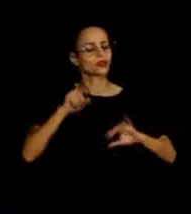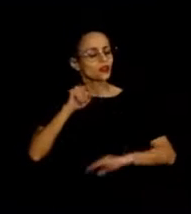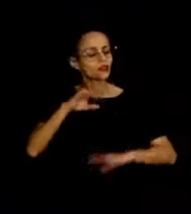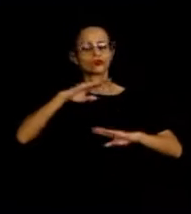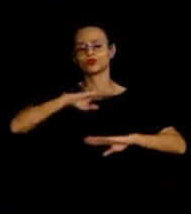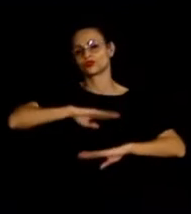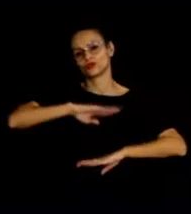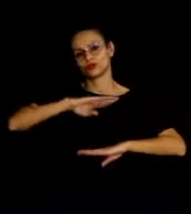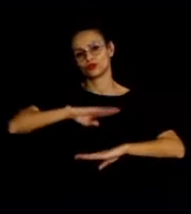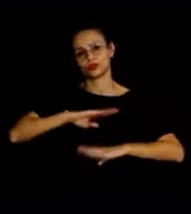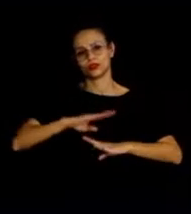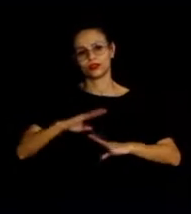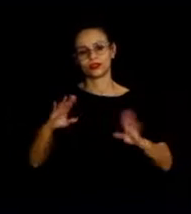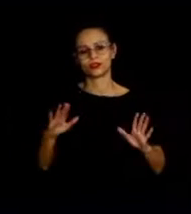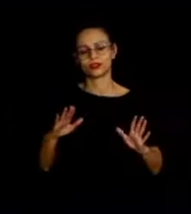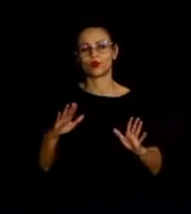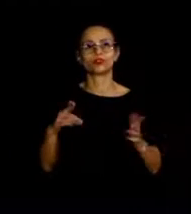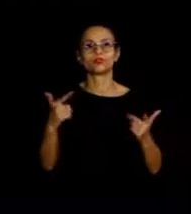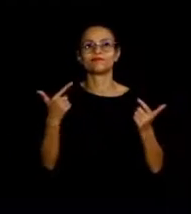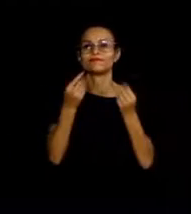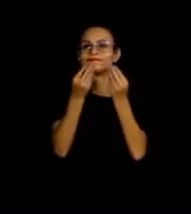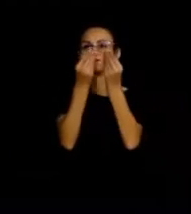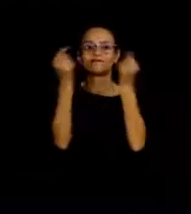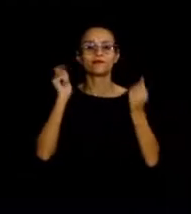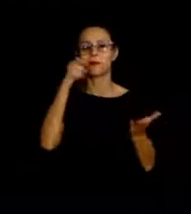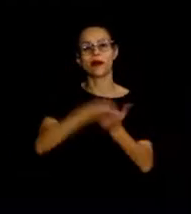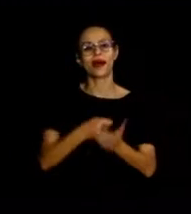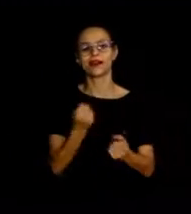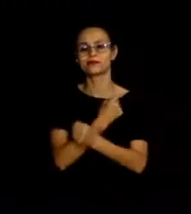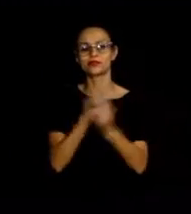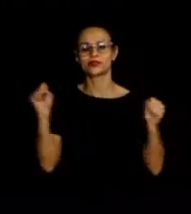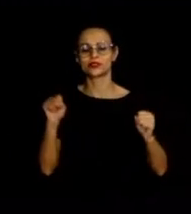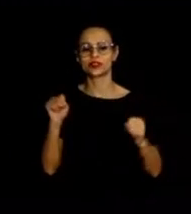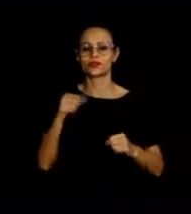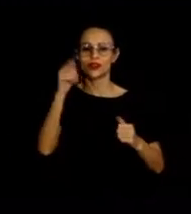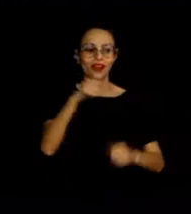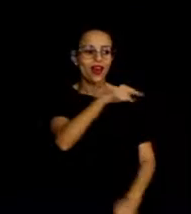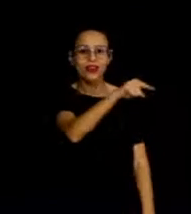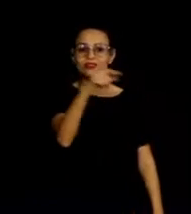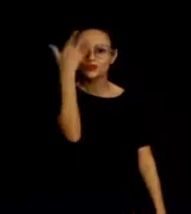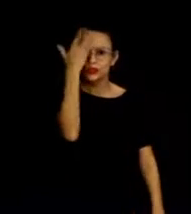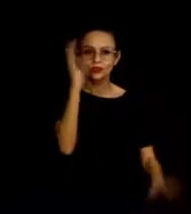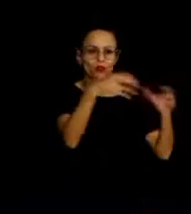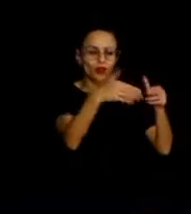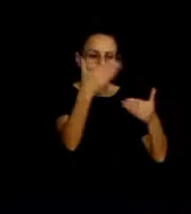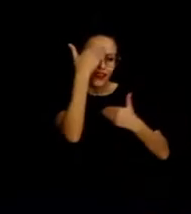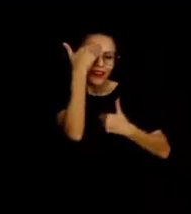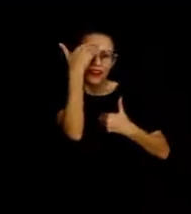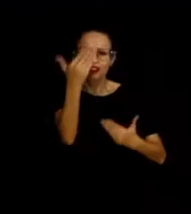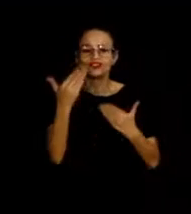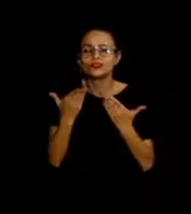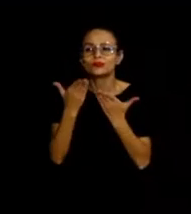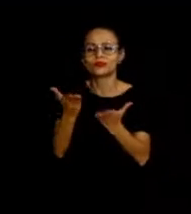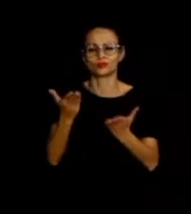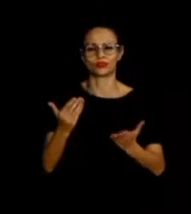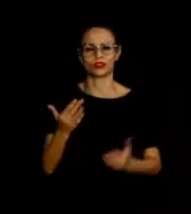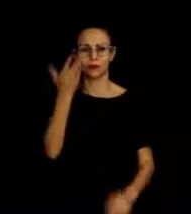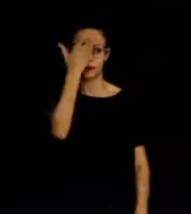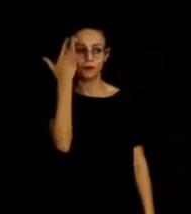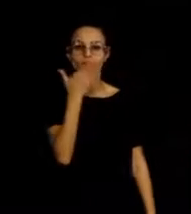situação em pagável em pagável a gratidão das pessoas para com você